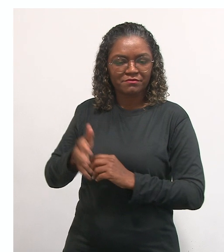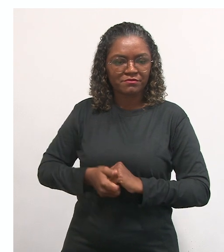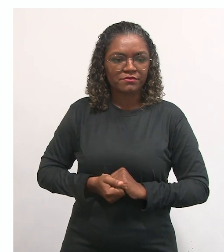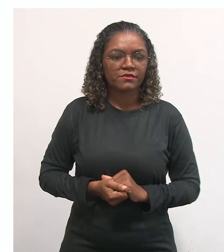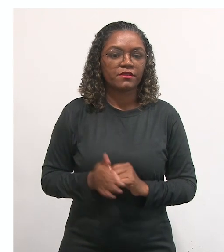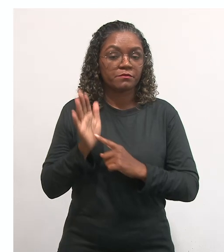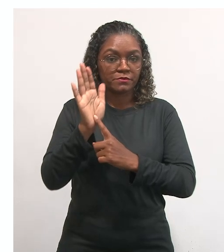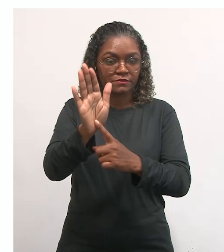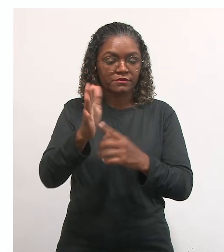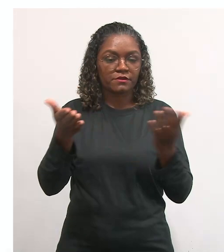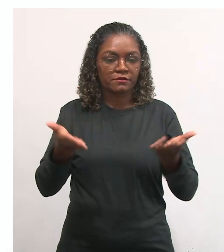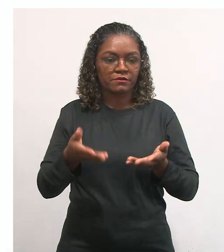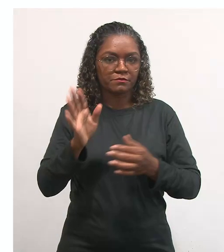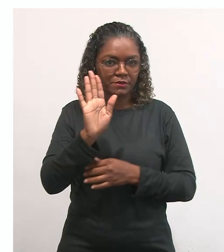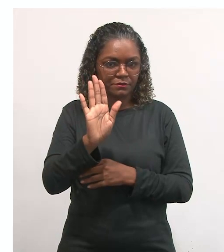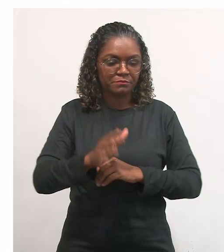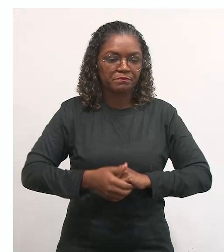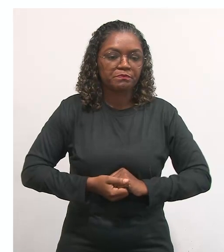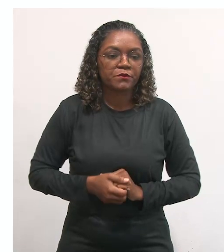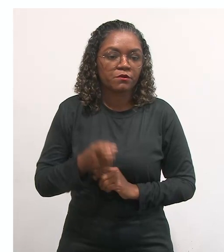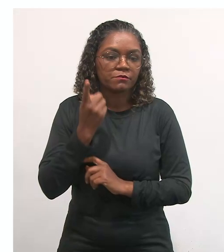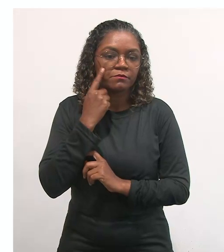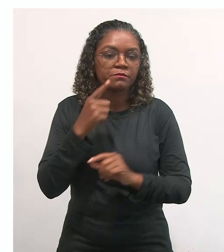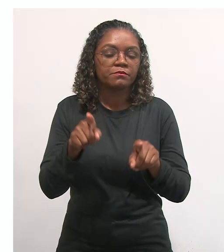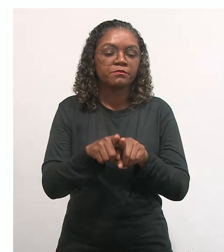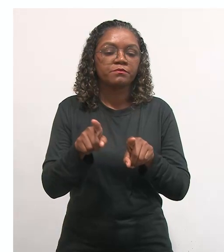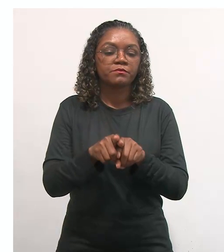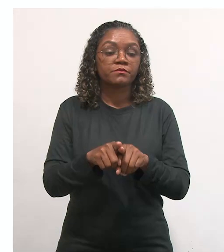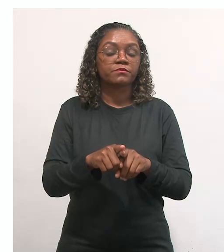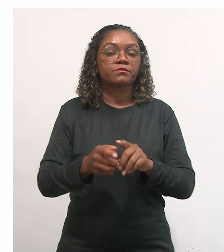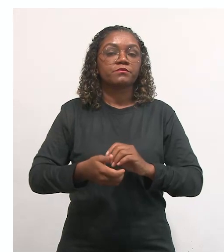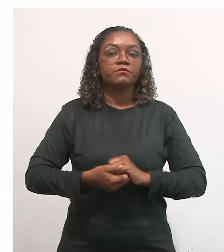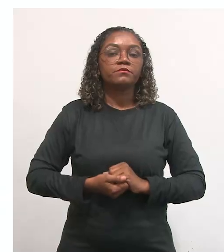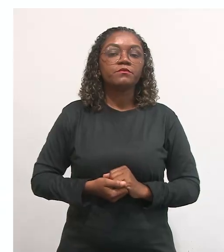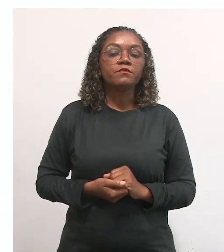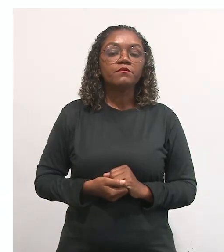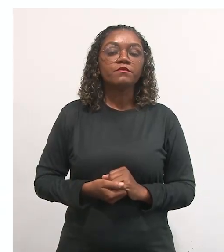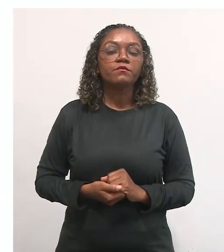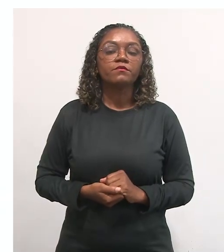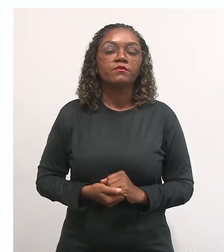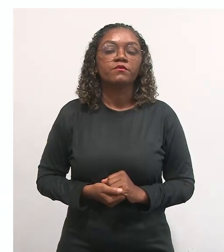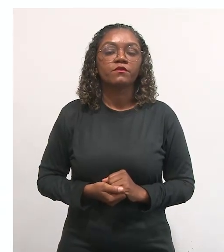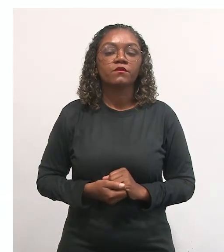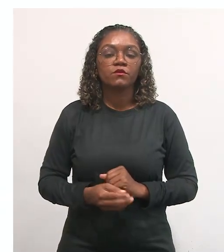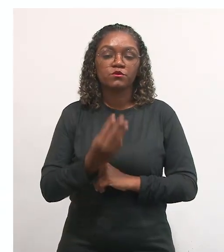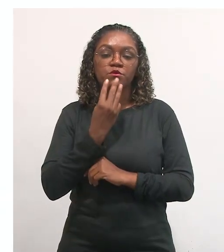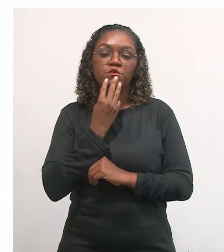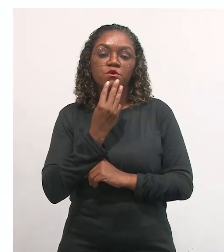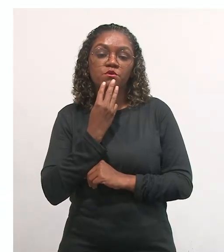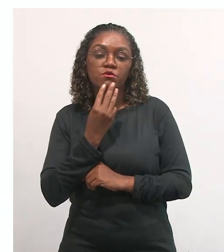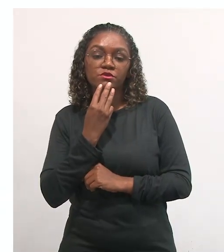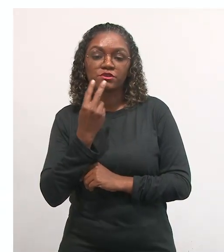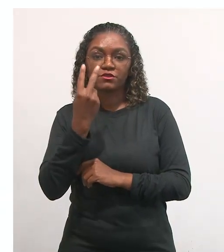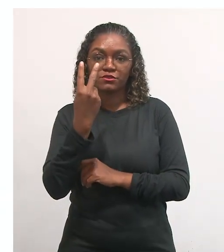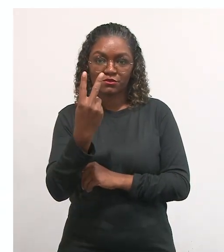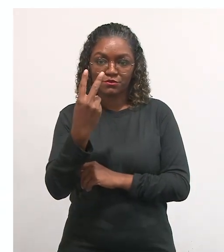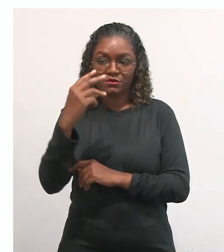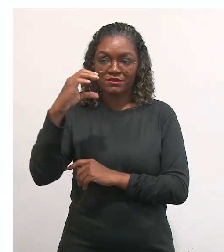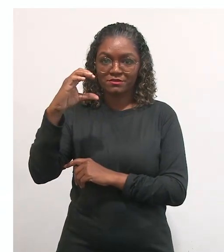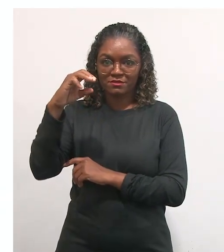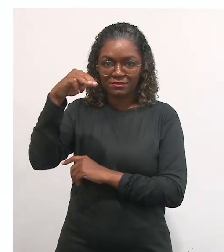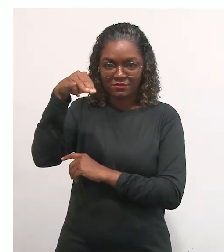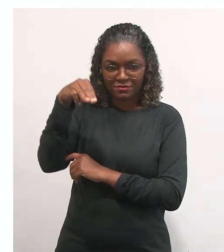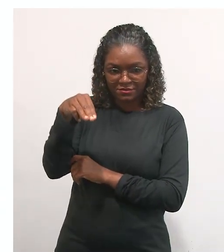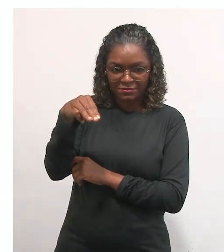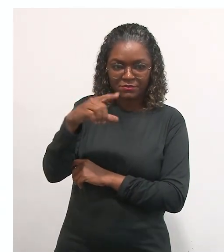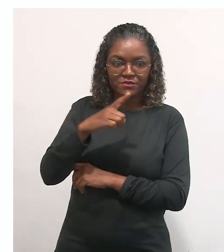Já já eu apresento ela para vocês tá E curiosidade ó no editor do Word os 2 cm de borda inferior São